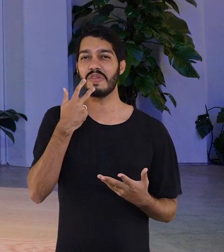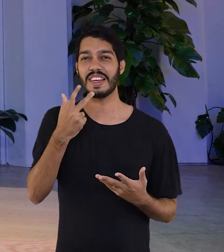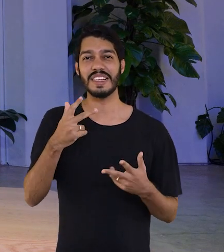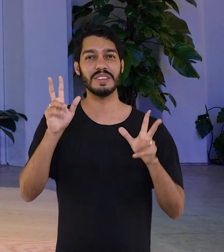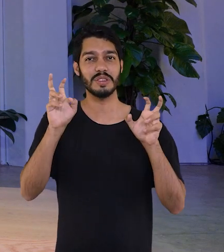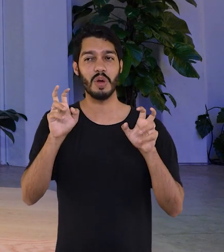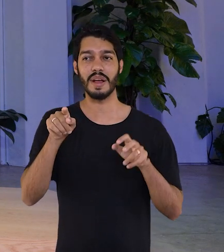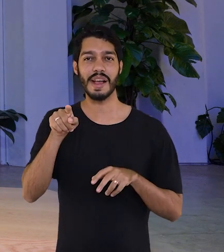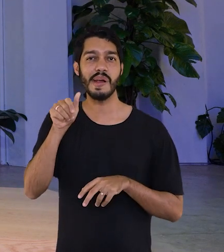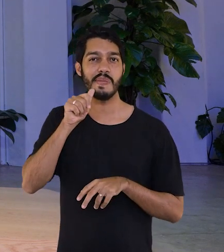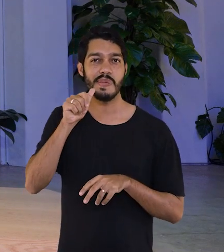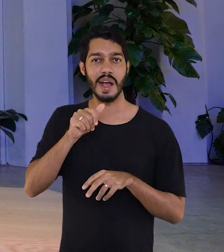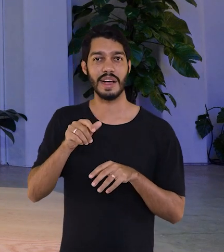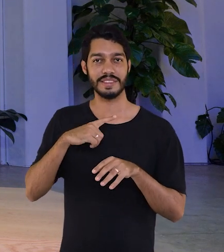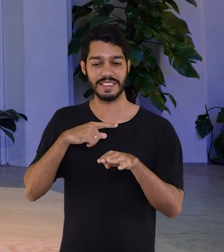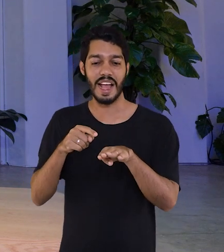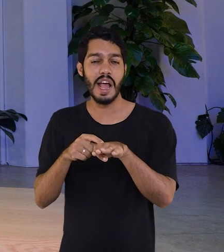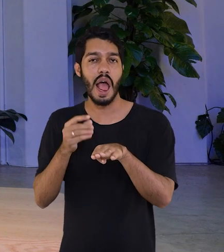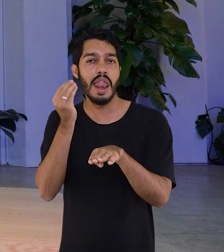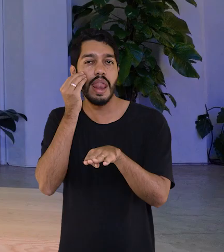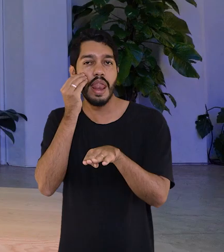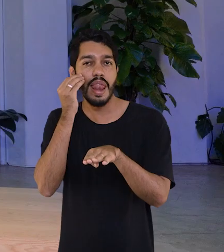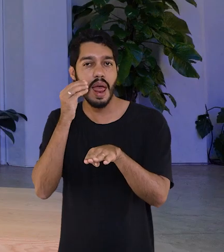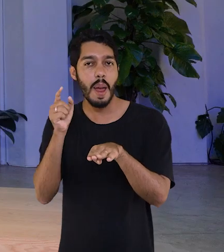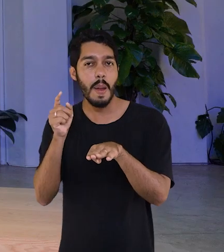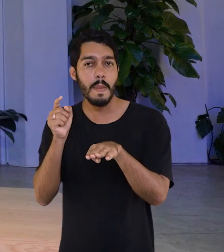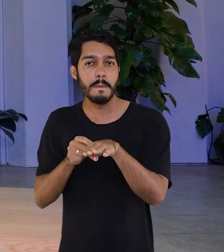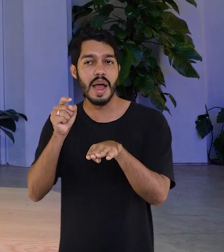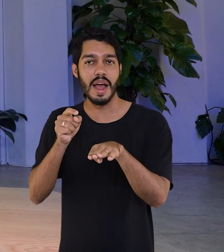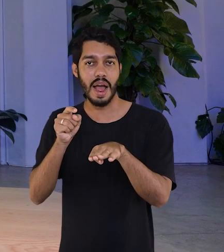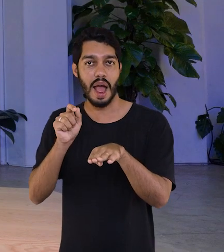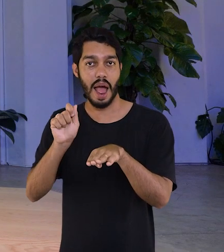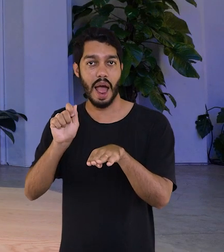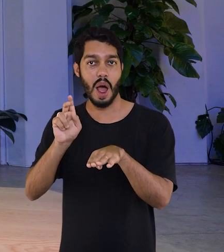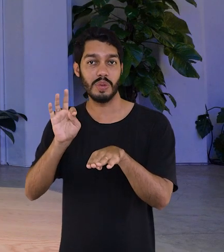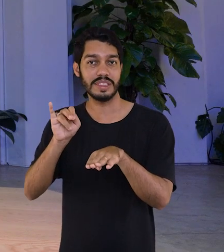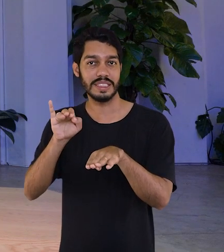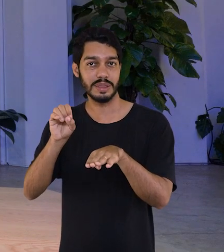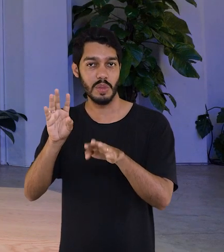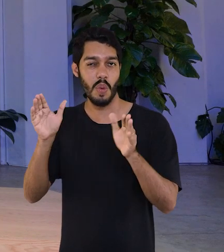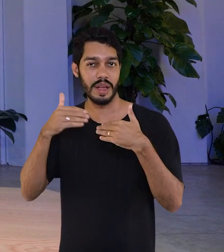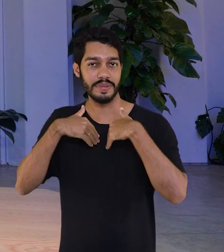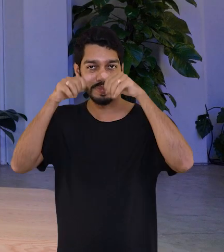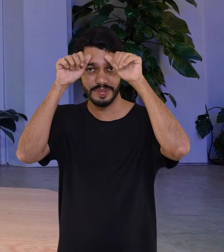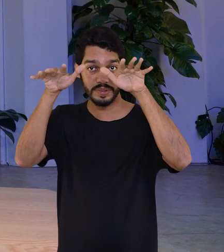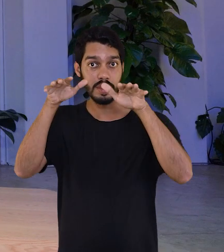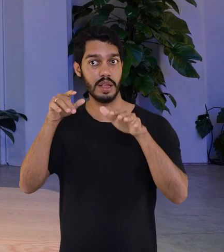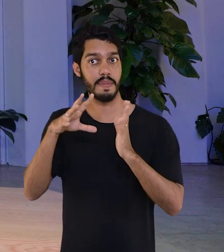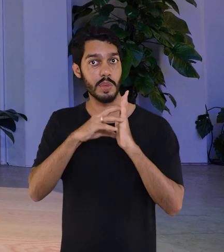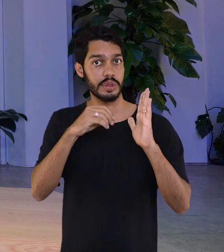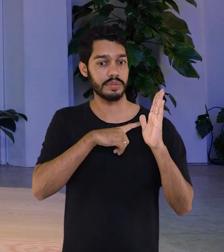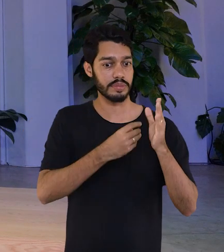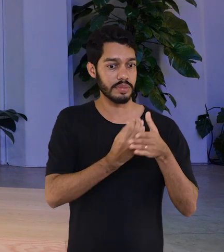questão da menina que está fazendo o teste do pezinho para autismo, né? Isso é possível porque, com o modelo que ela desenvolveu, ela consegue fazer uma